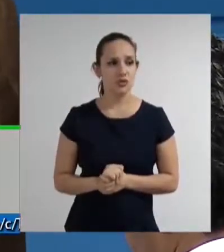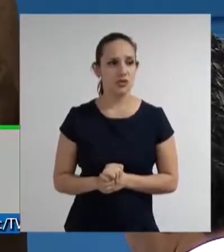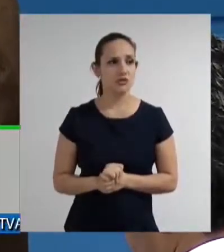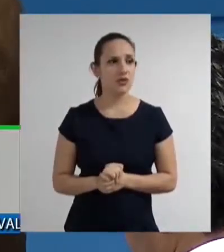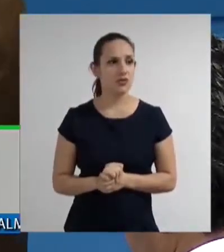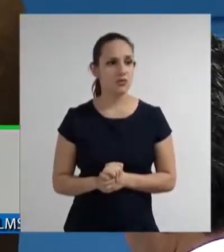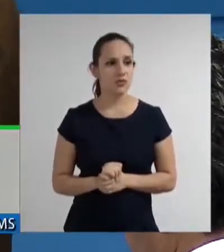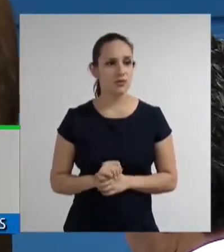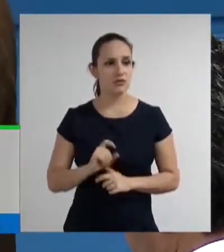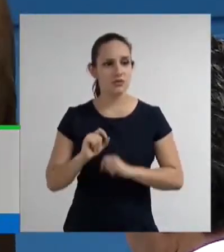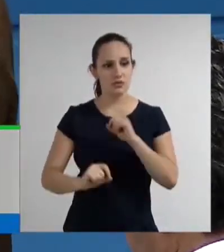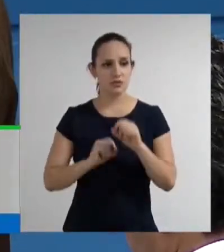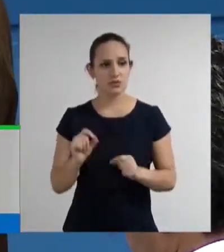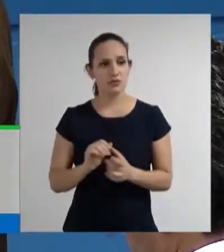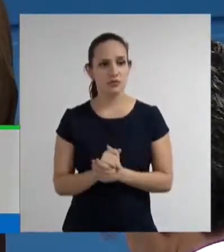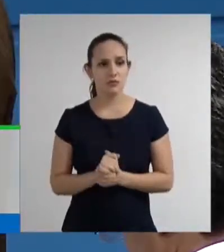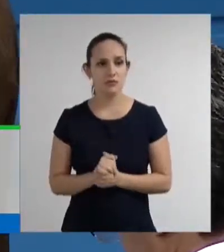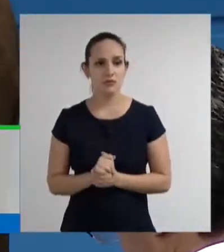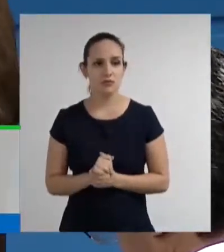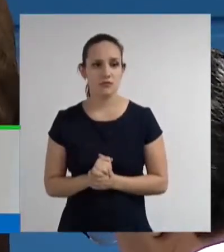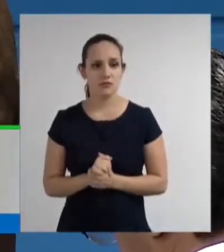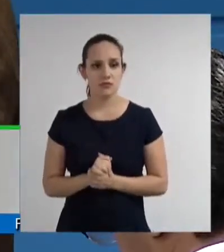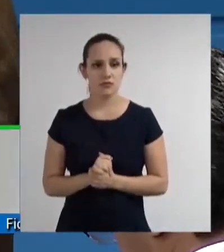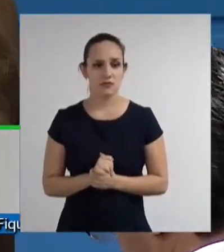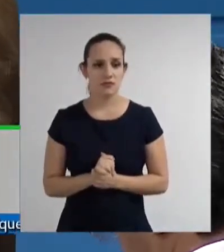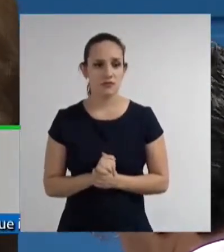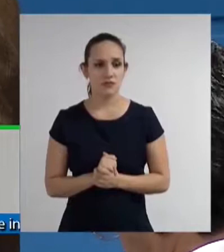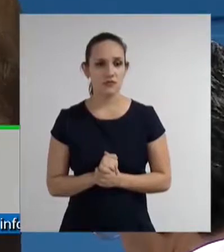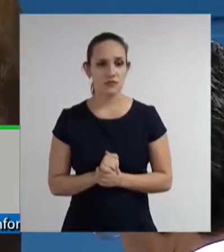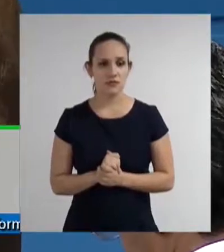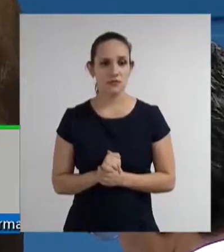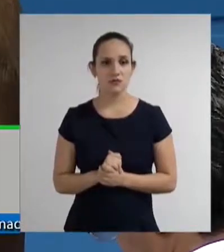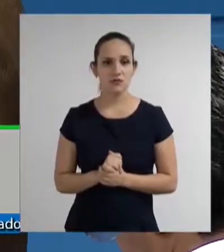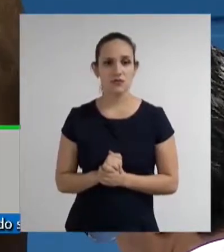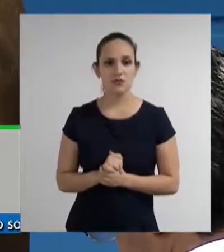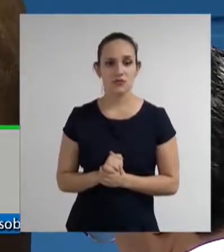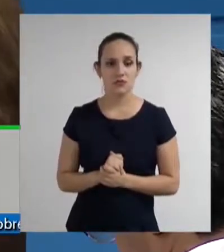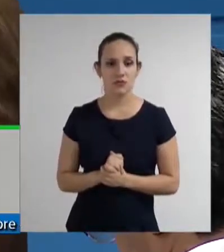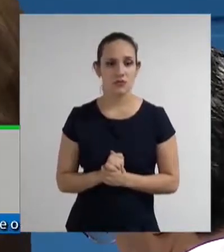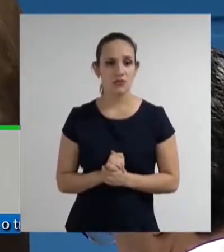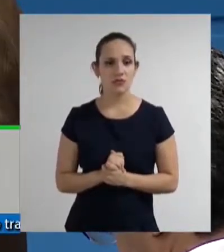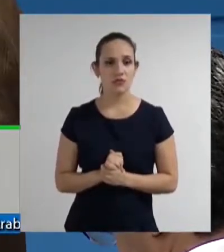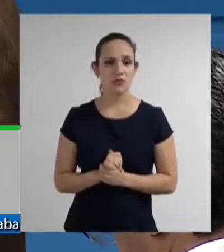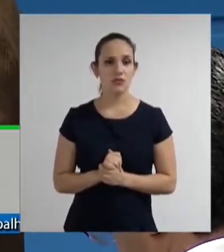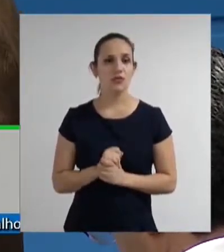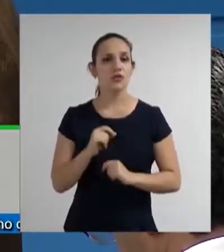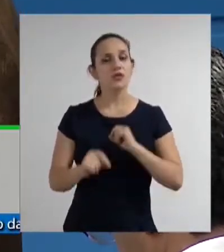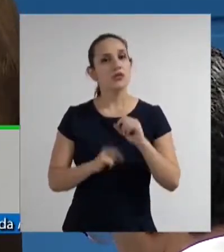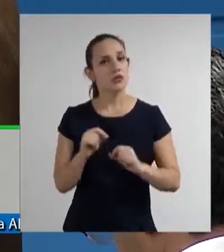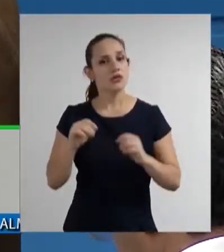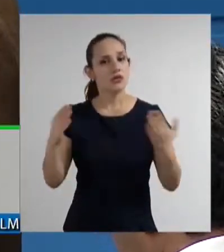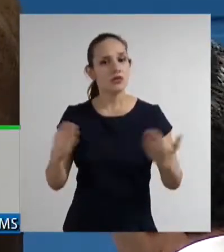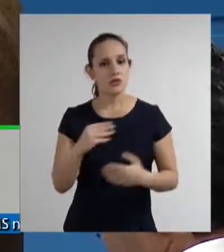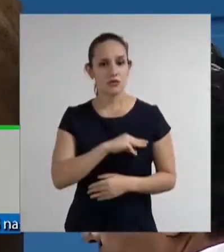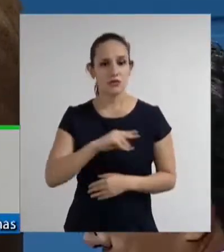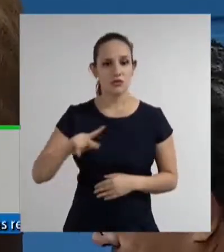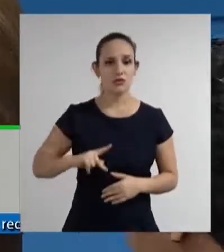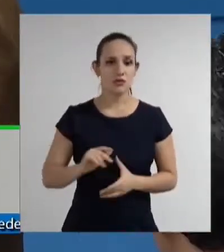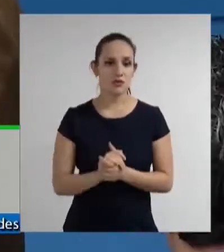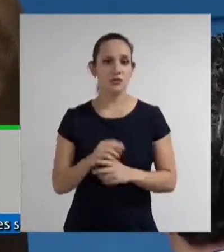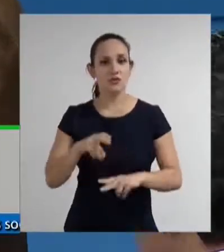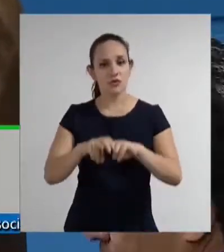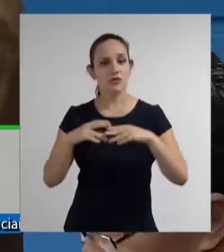vizinho, e hoje já homologado praticamente pelo Tribunal de Justiça e também com aval do Ministério Público. Então,